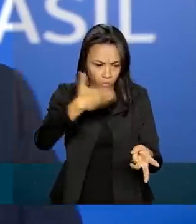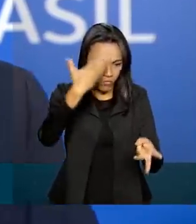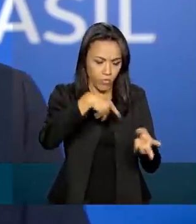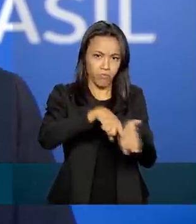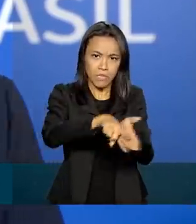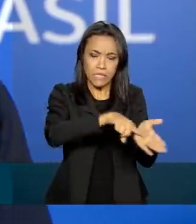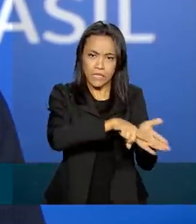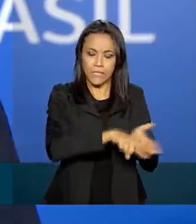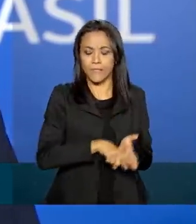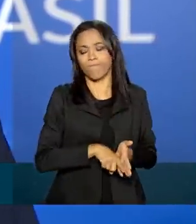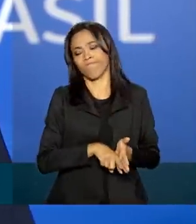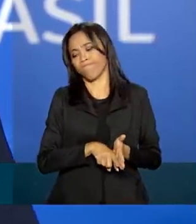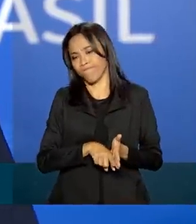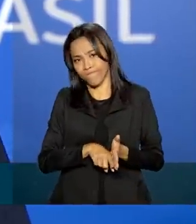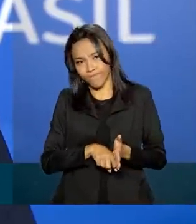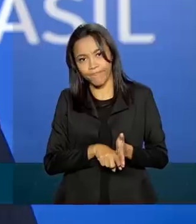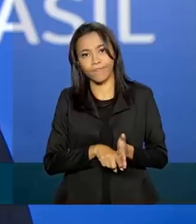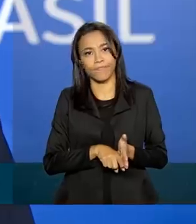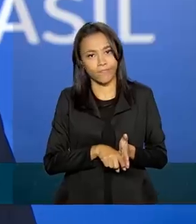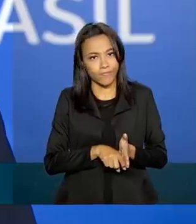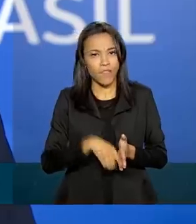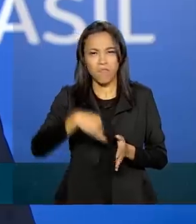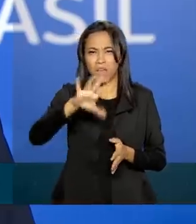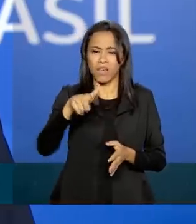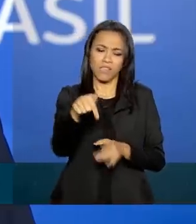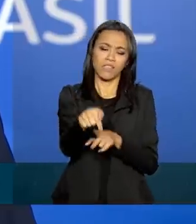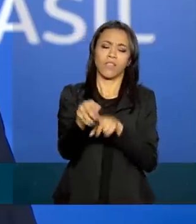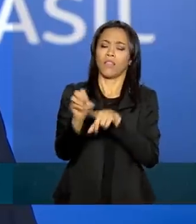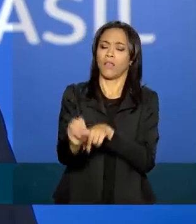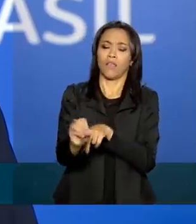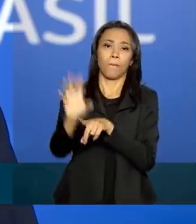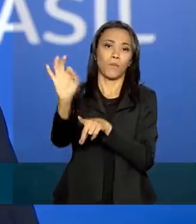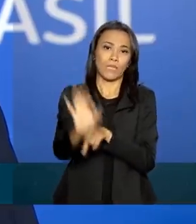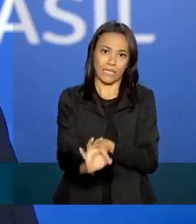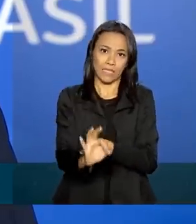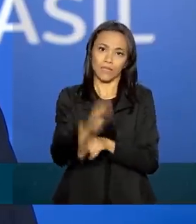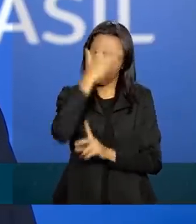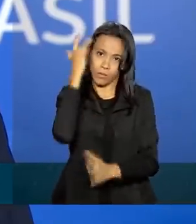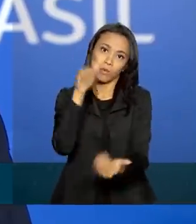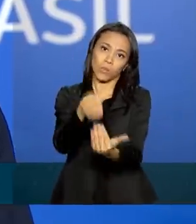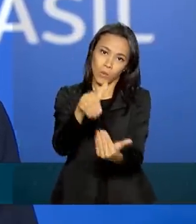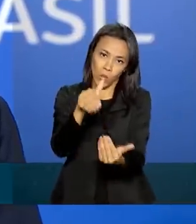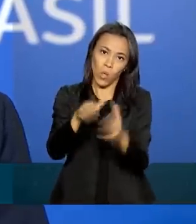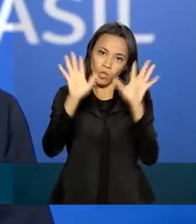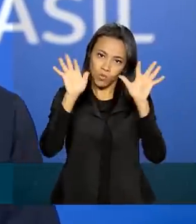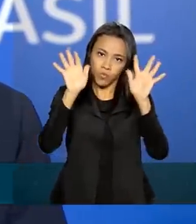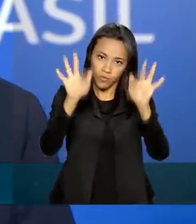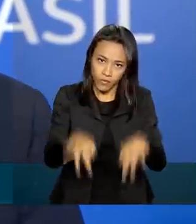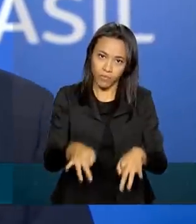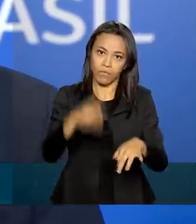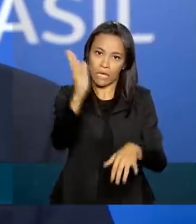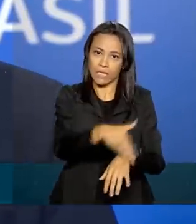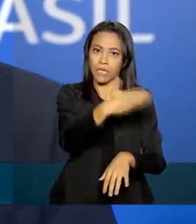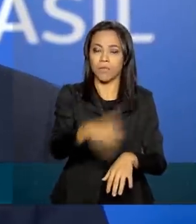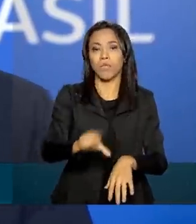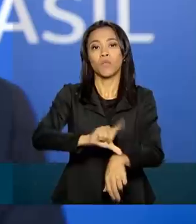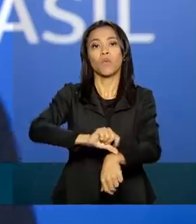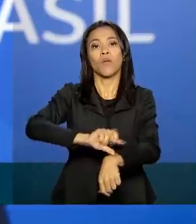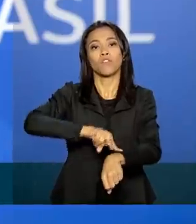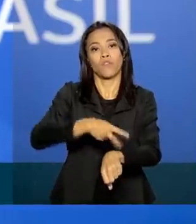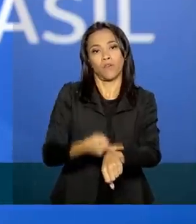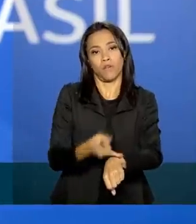é que mais de 70% da população é famosa era favorável ao fim do ano esperamos que dê certo